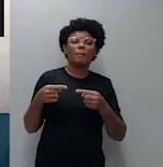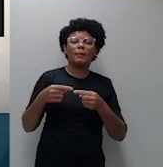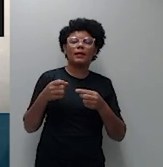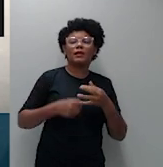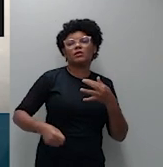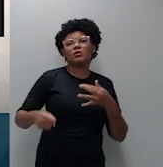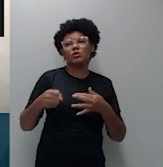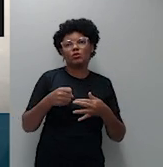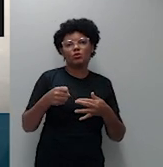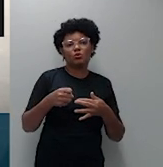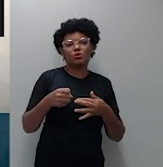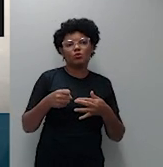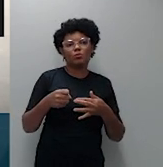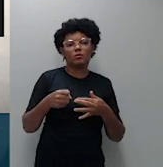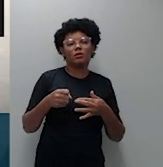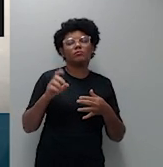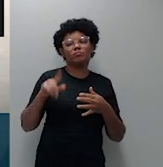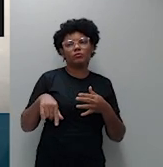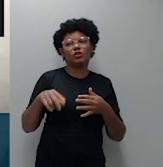vinculantes